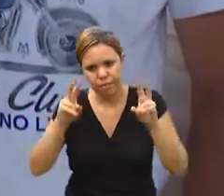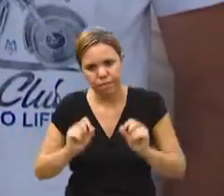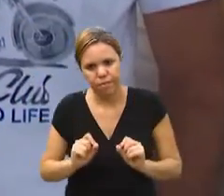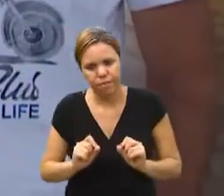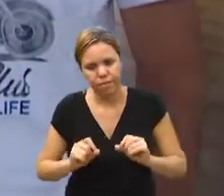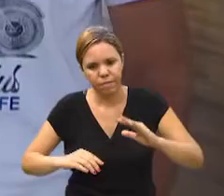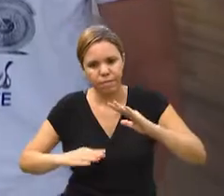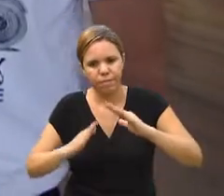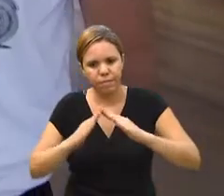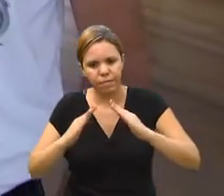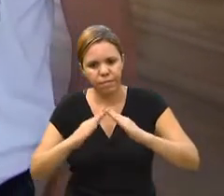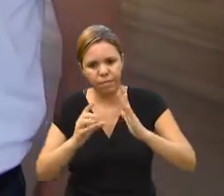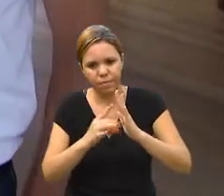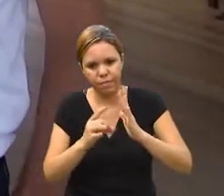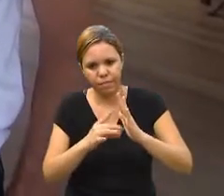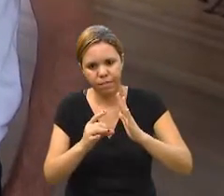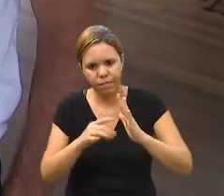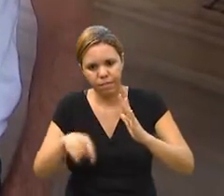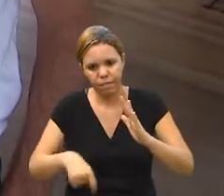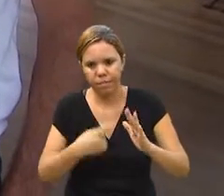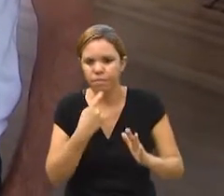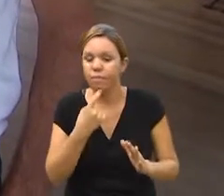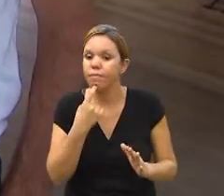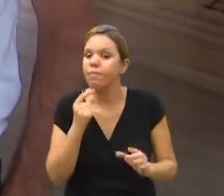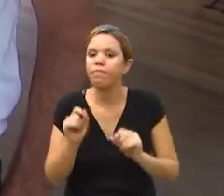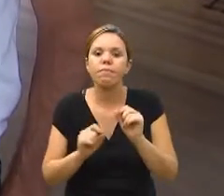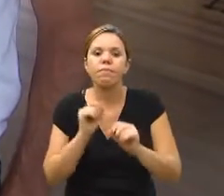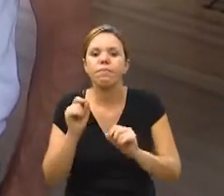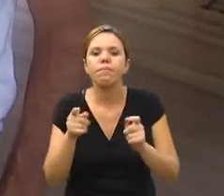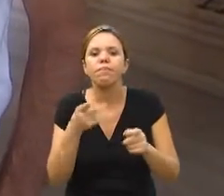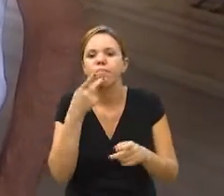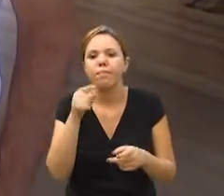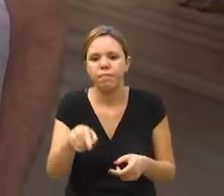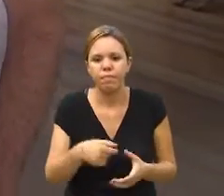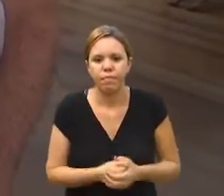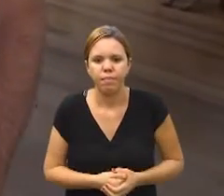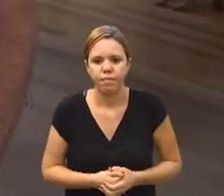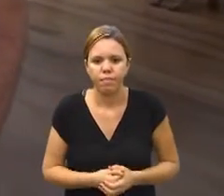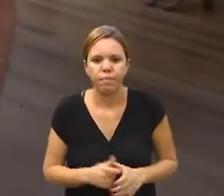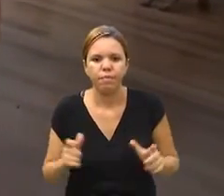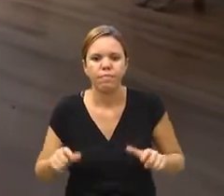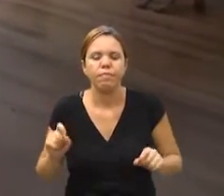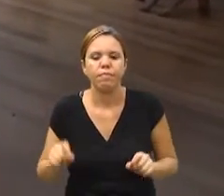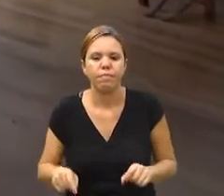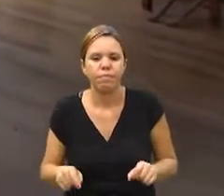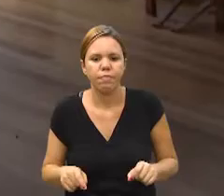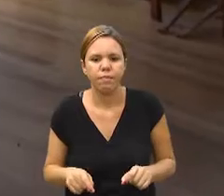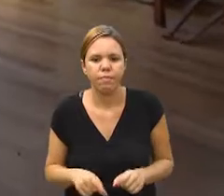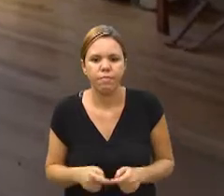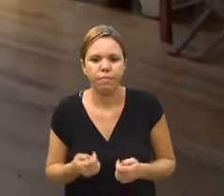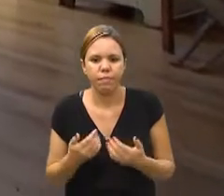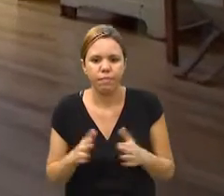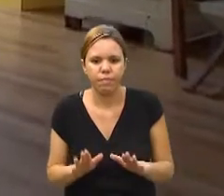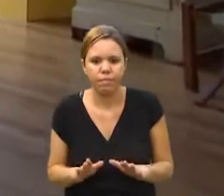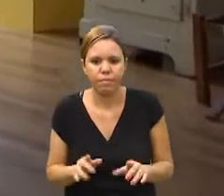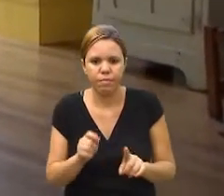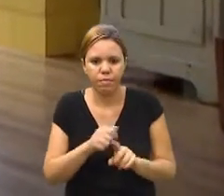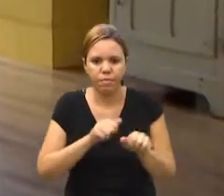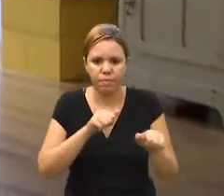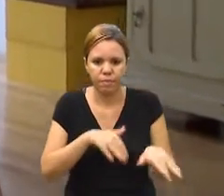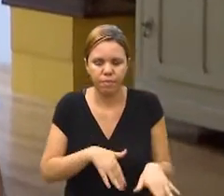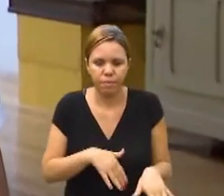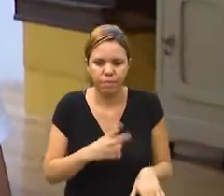da Casa de Vidro aqui em Campinas. O que você pode falar? A Casa de Vidro é um espaço que foi inaugurado em setembro